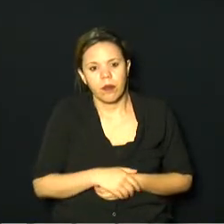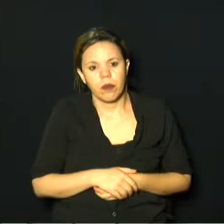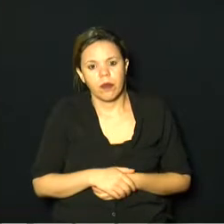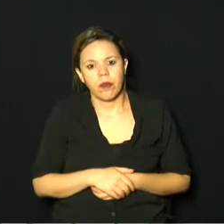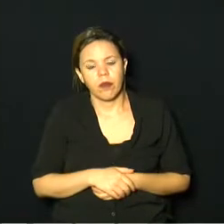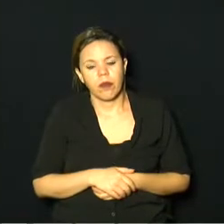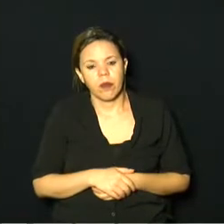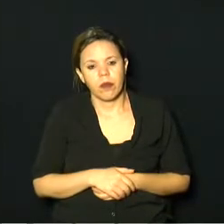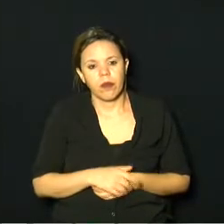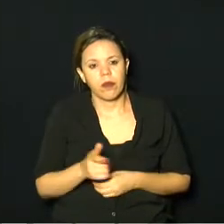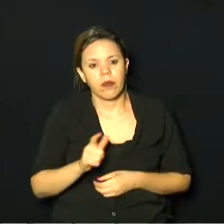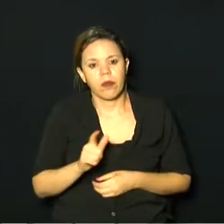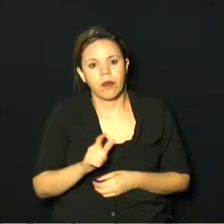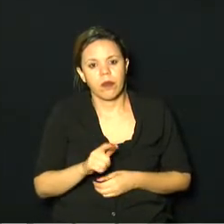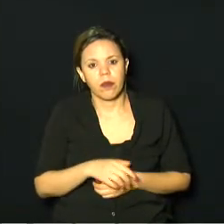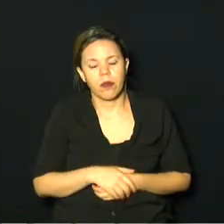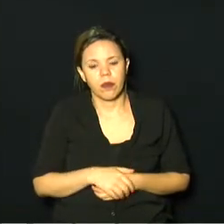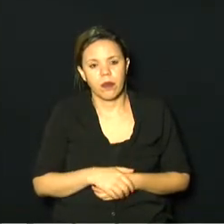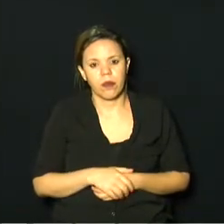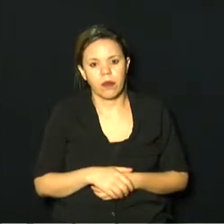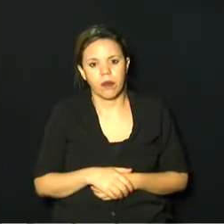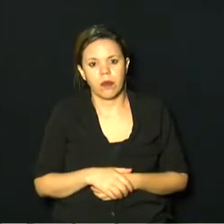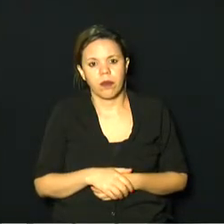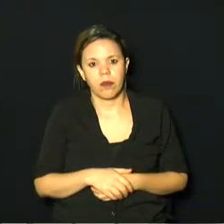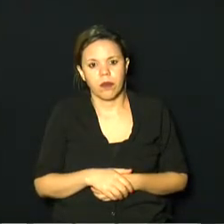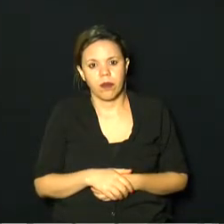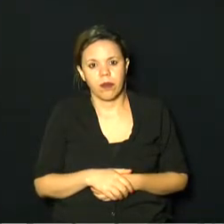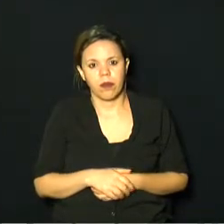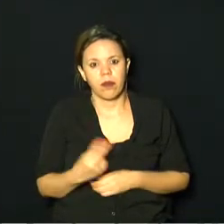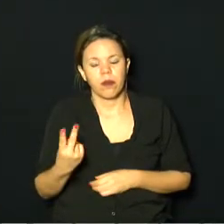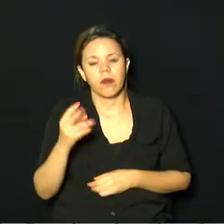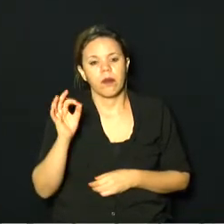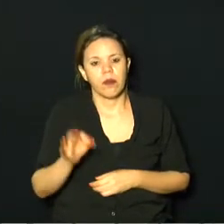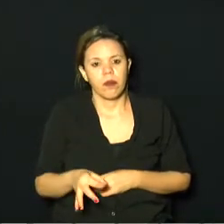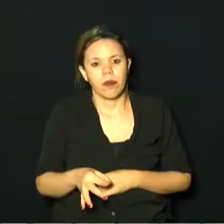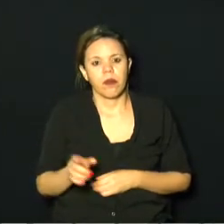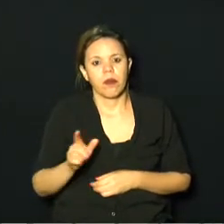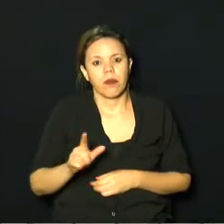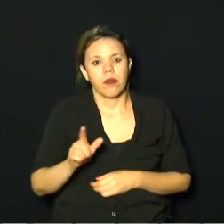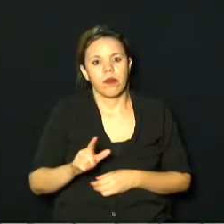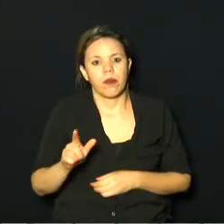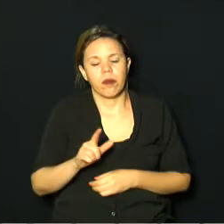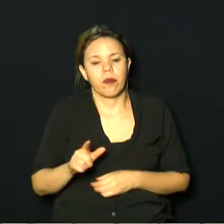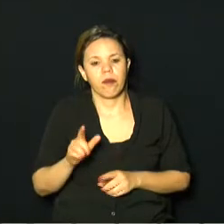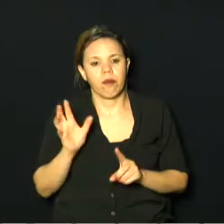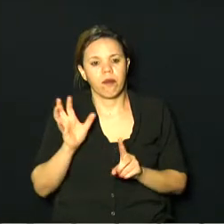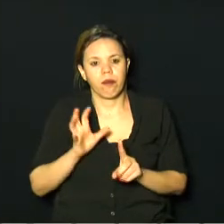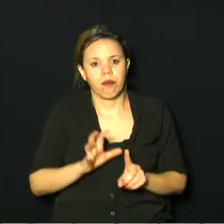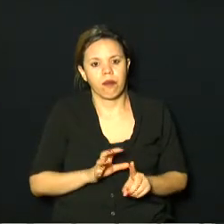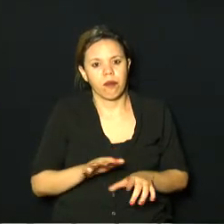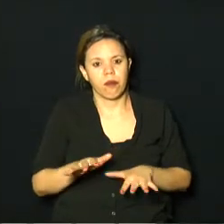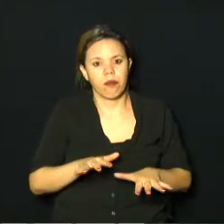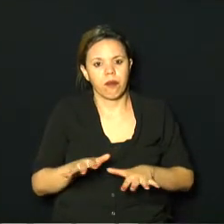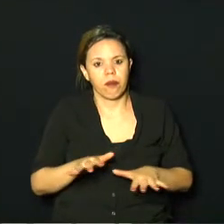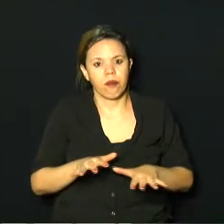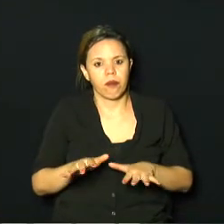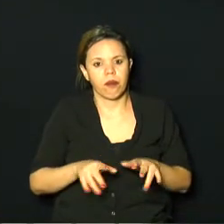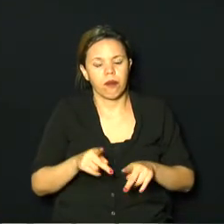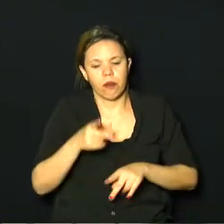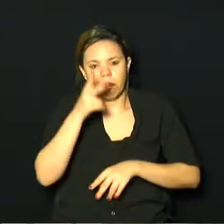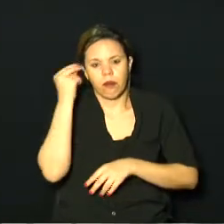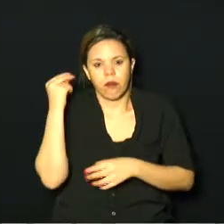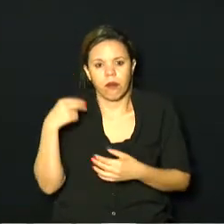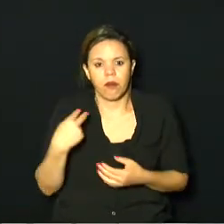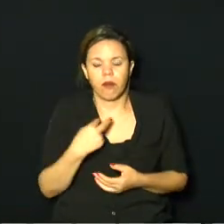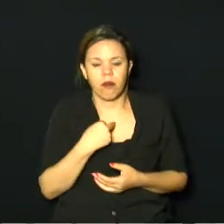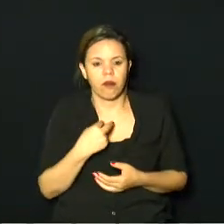a lógica que está valendo é a lógica da pressão e da mobilização popular. Nós